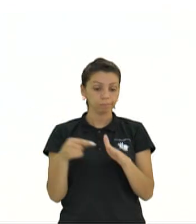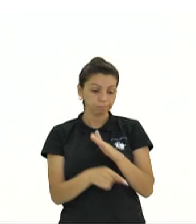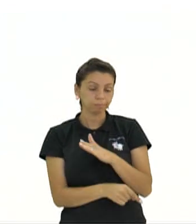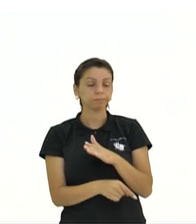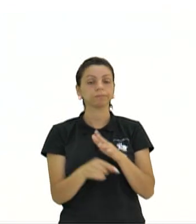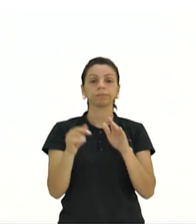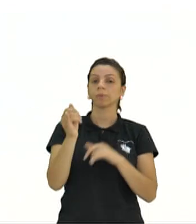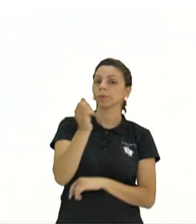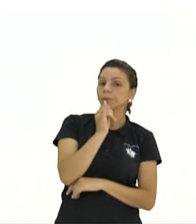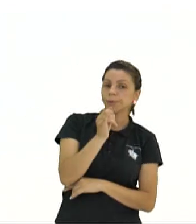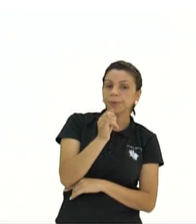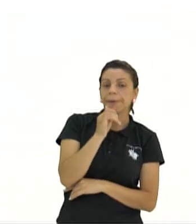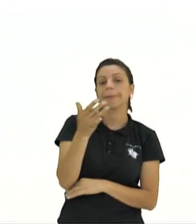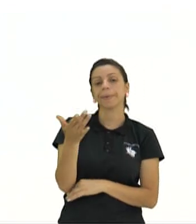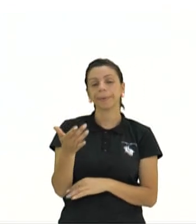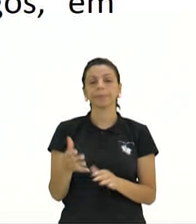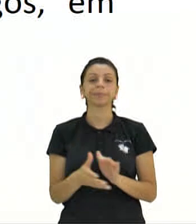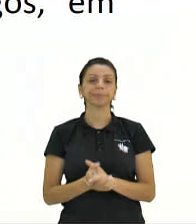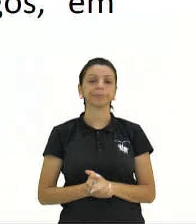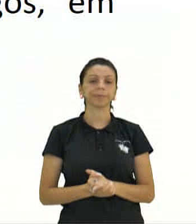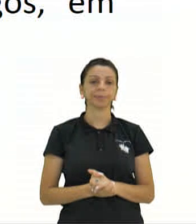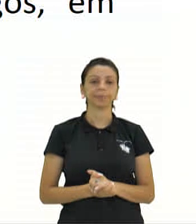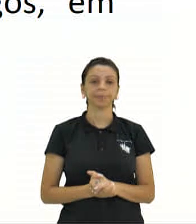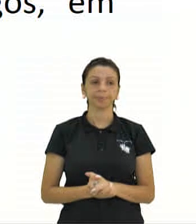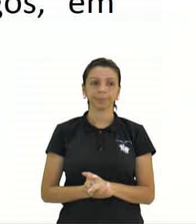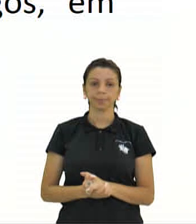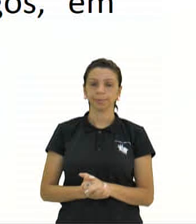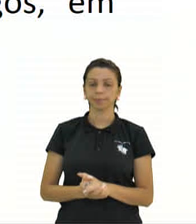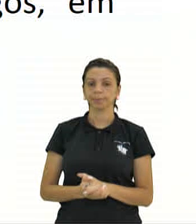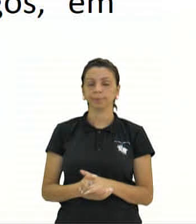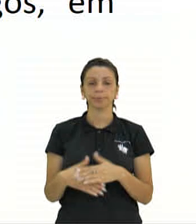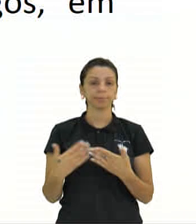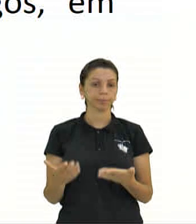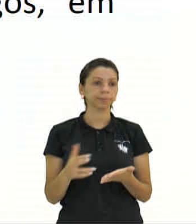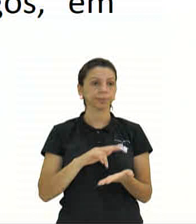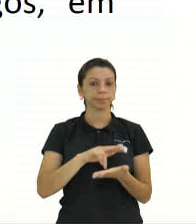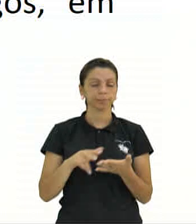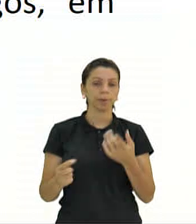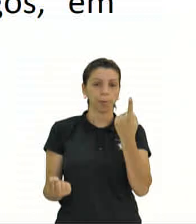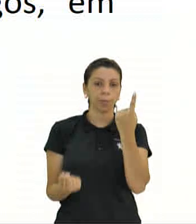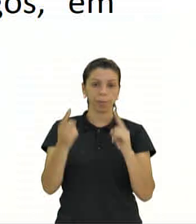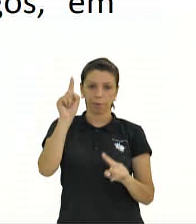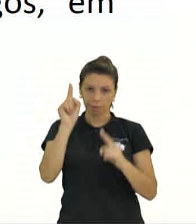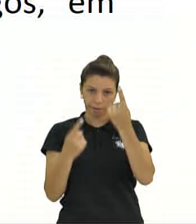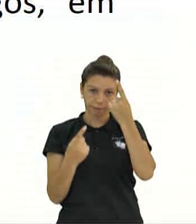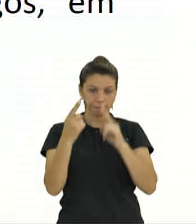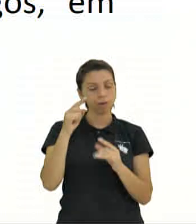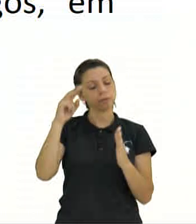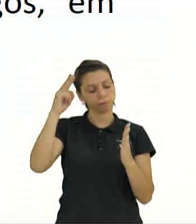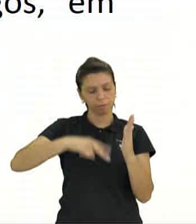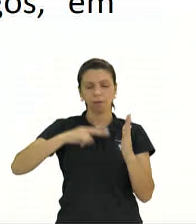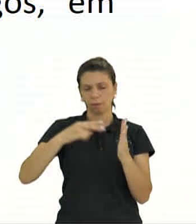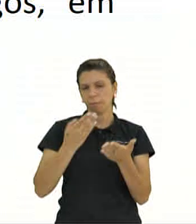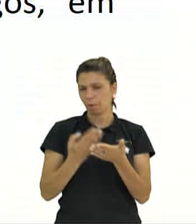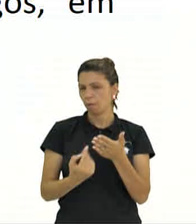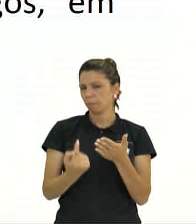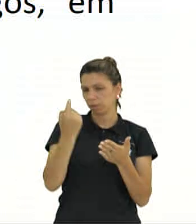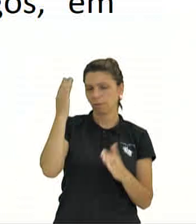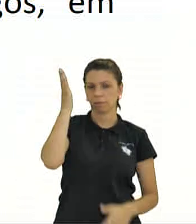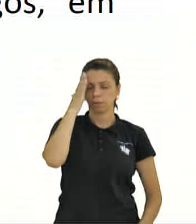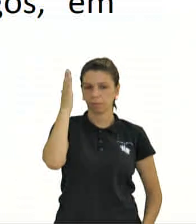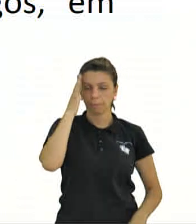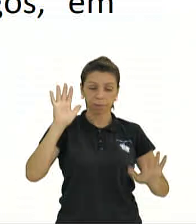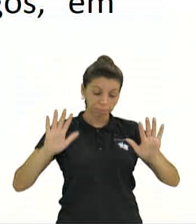Aprofundamento, exemplos, né? Enfim. Temos aqui o verbete do carnaval, que nós já lemos na aula passada, sabemos que é